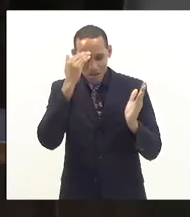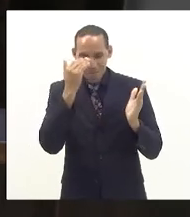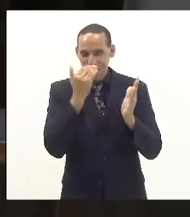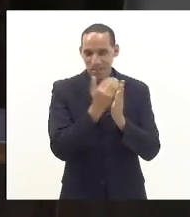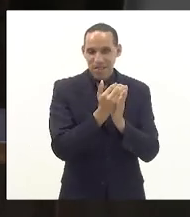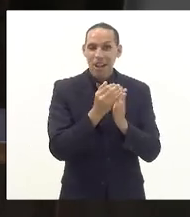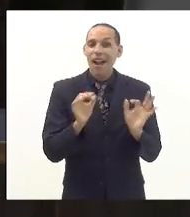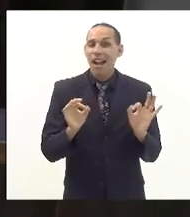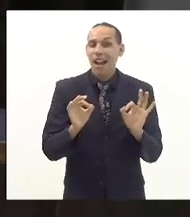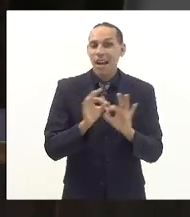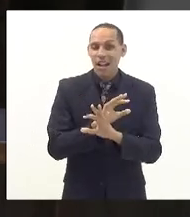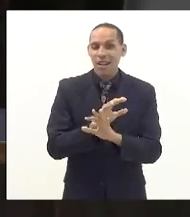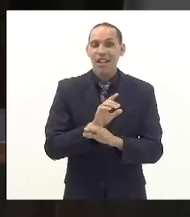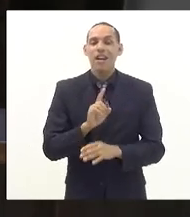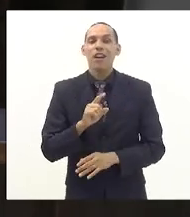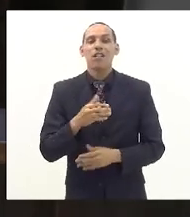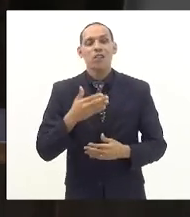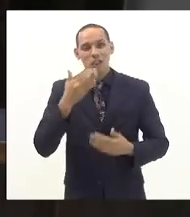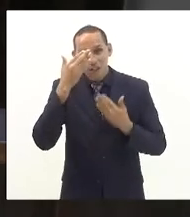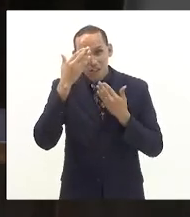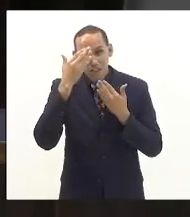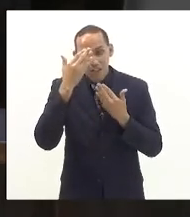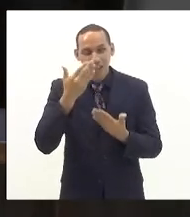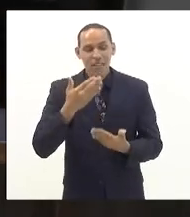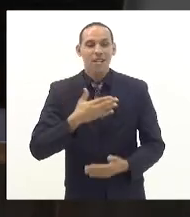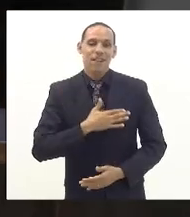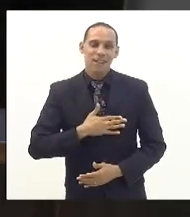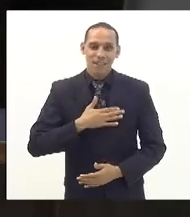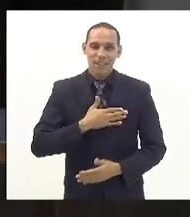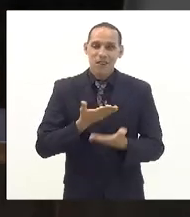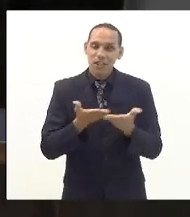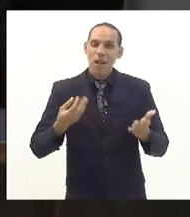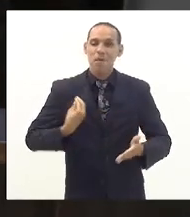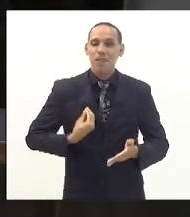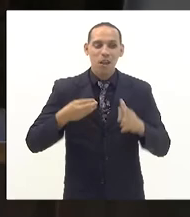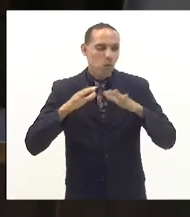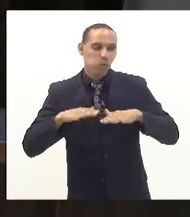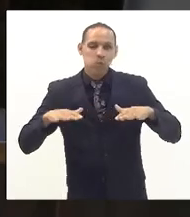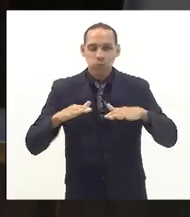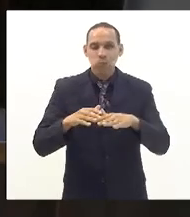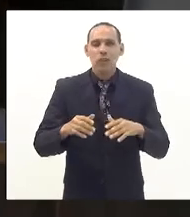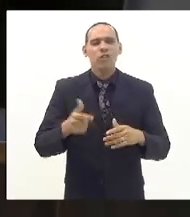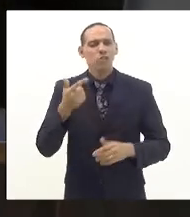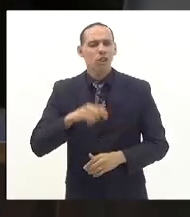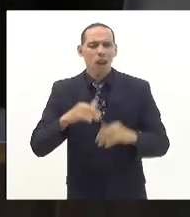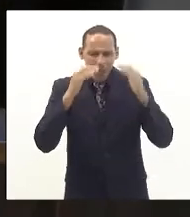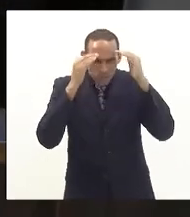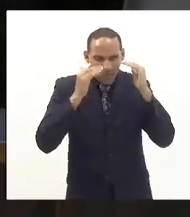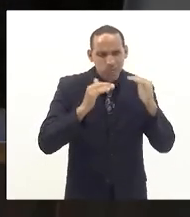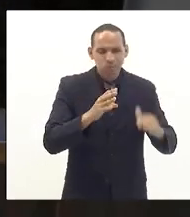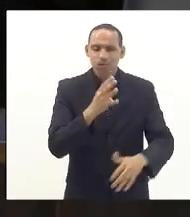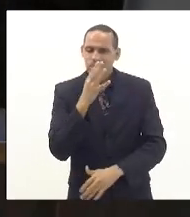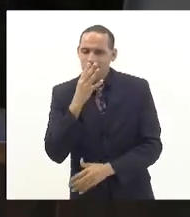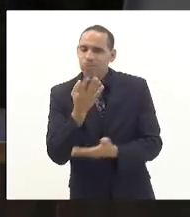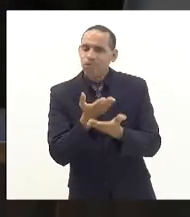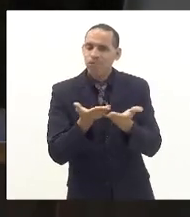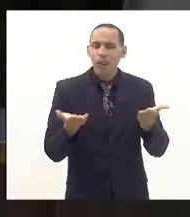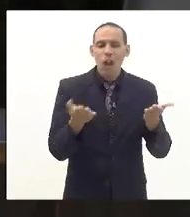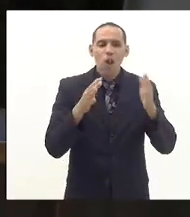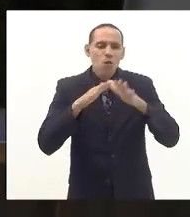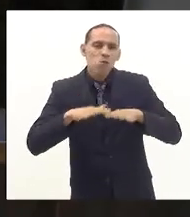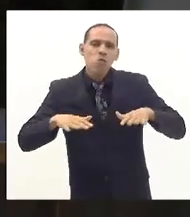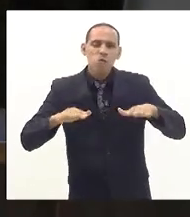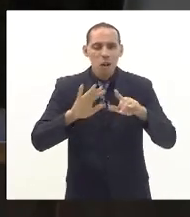Então, finalizando, gostaria de agradecer a presença de todos e reiterar o nosso respeito e admiração a todos